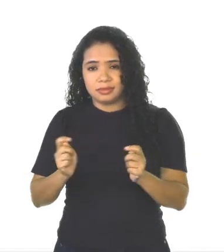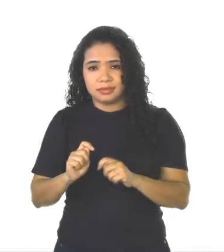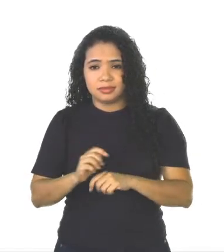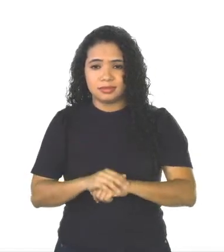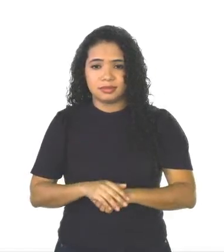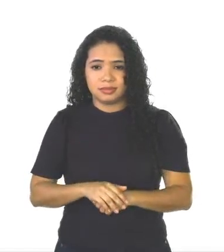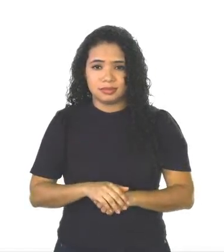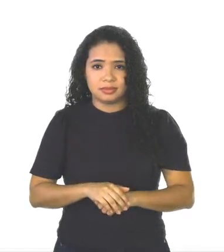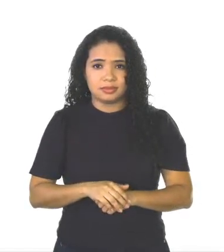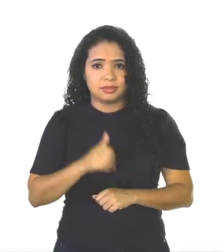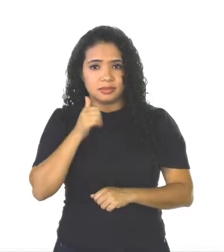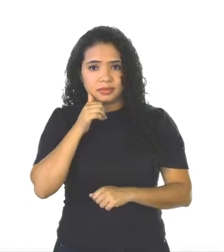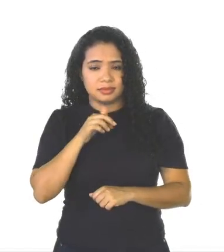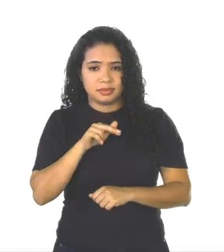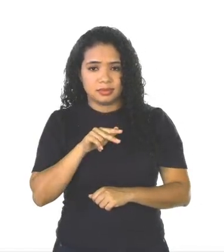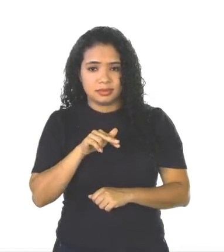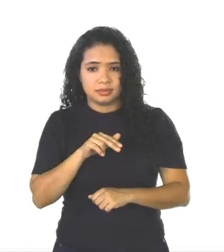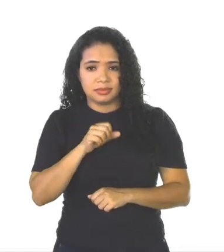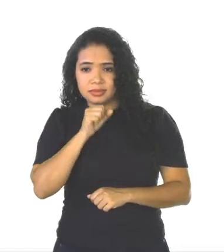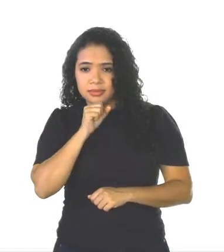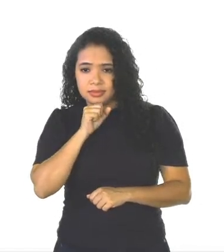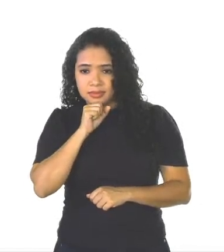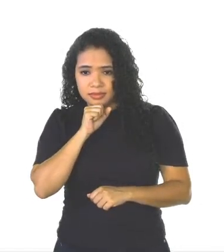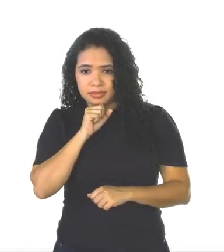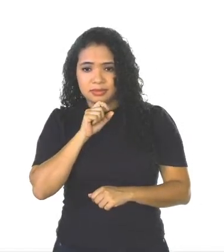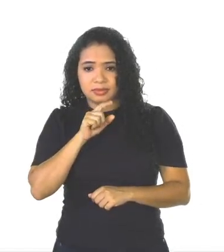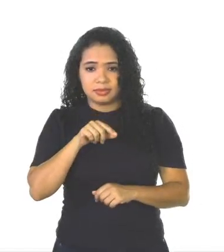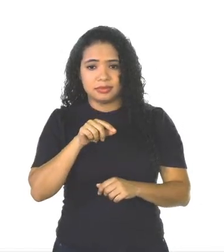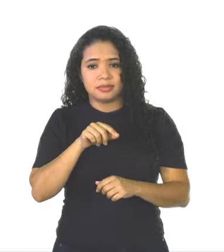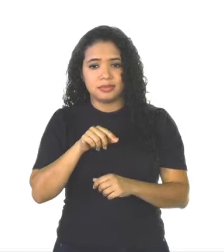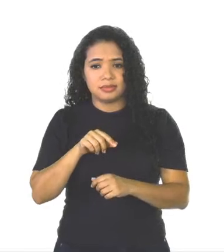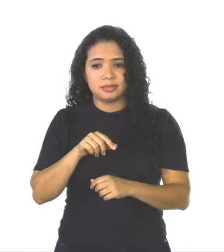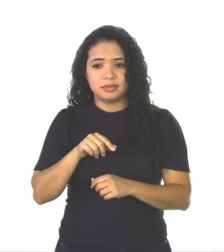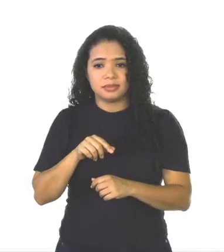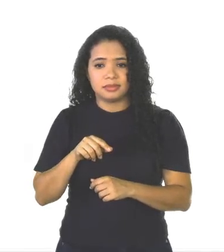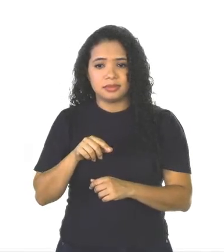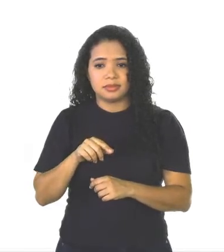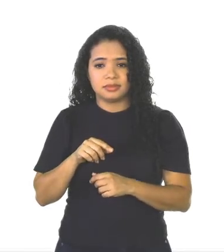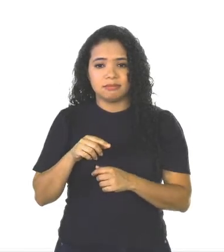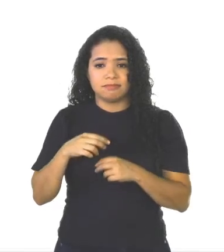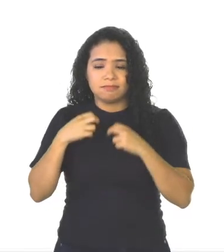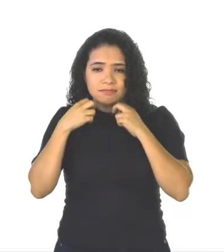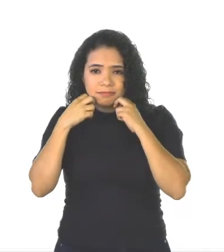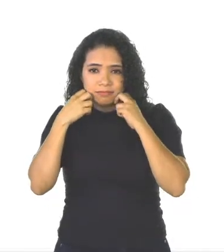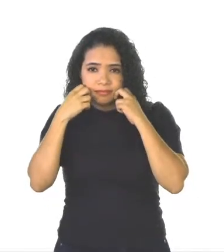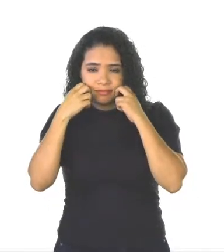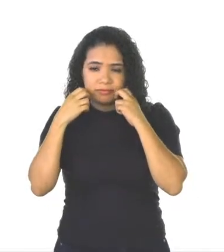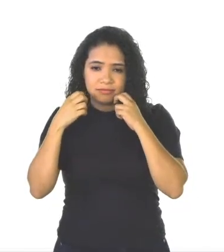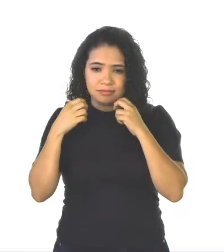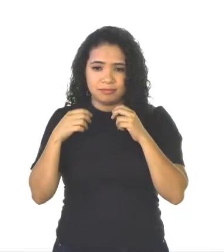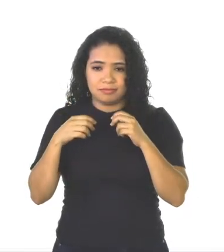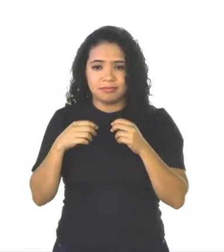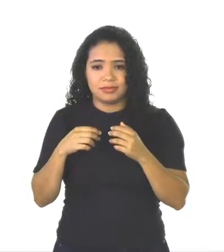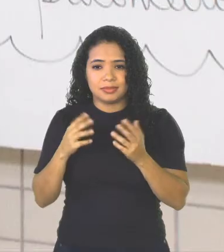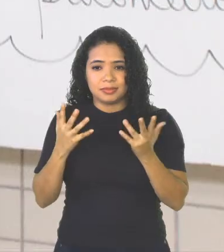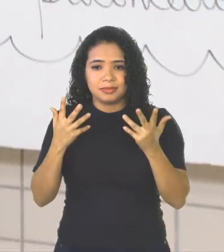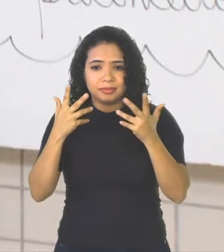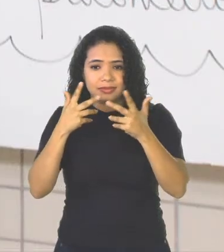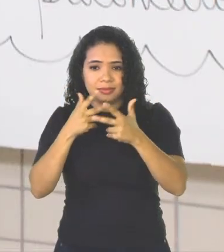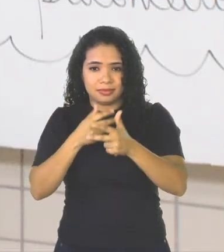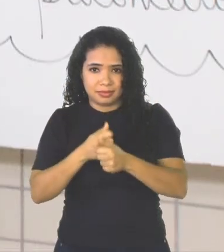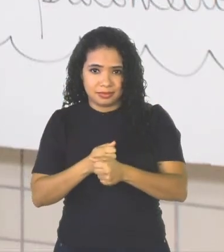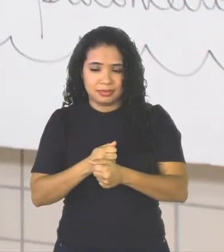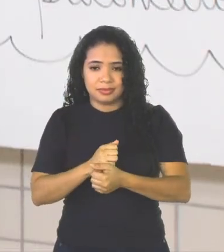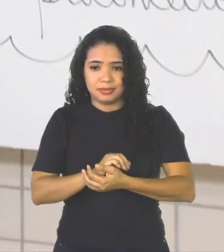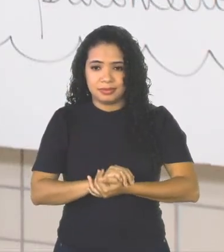irmã mais velha do clã Bennet é descrita como sendo profundamente tímida, recatada e extremamente bela.